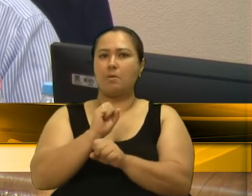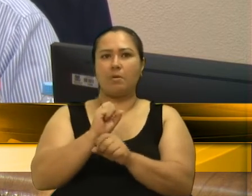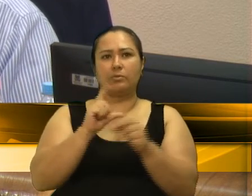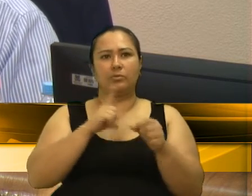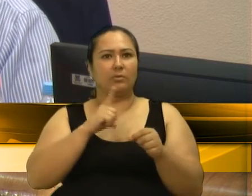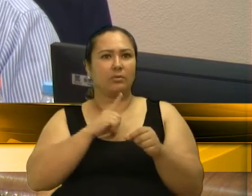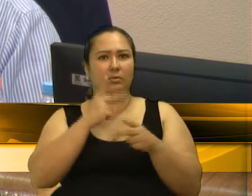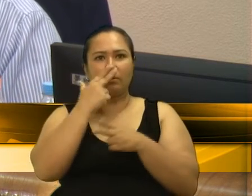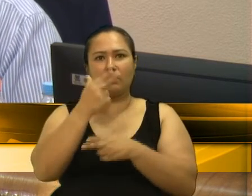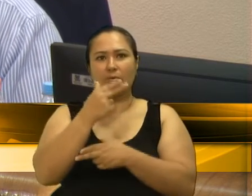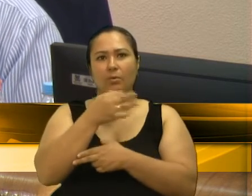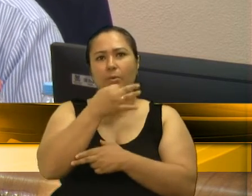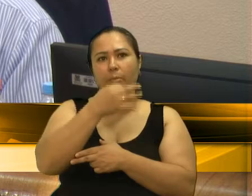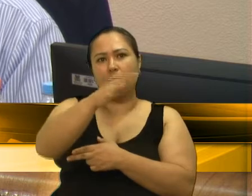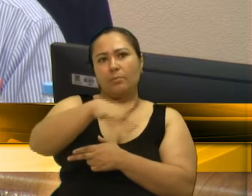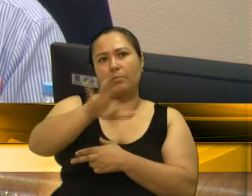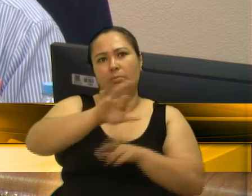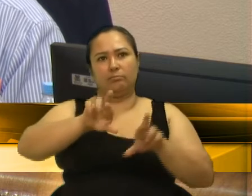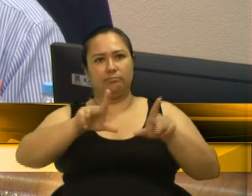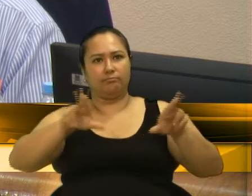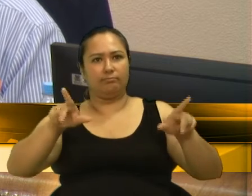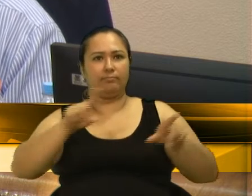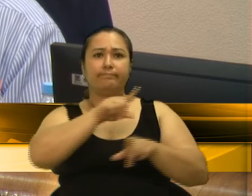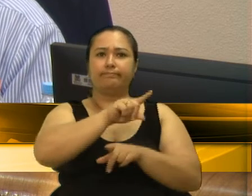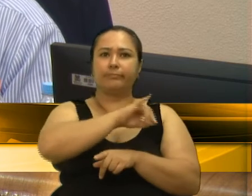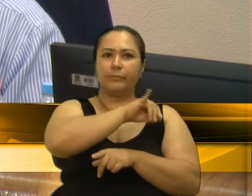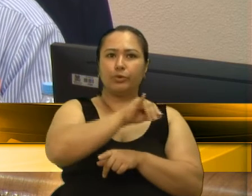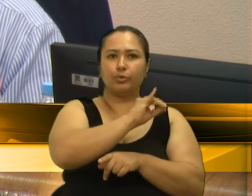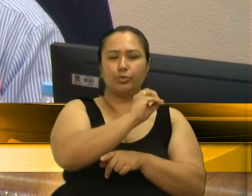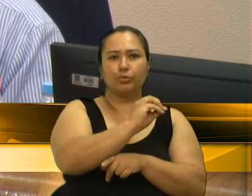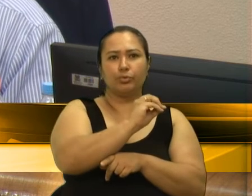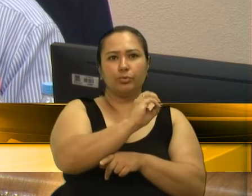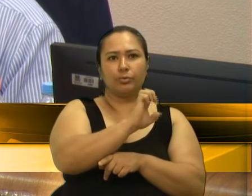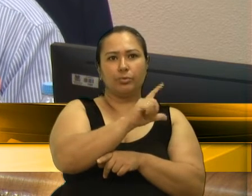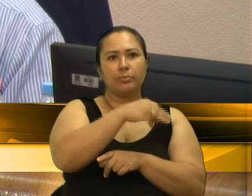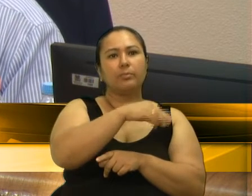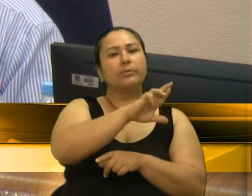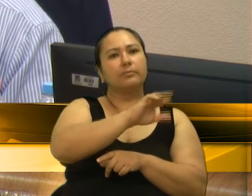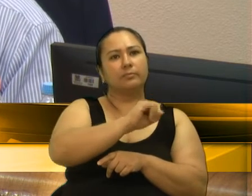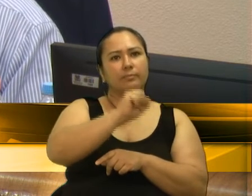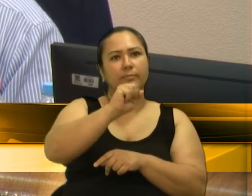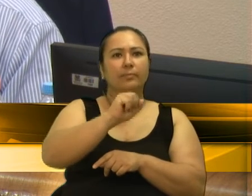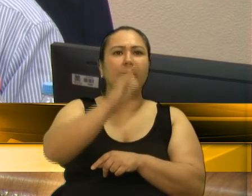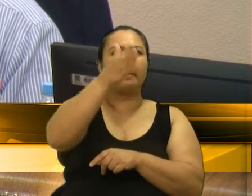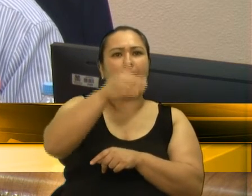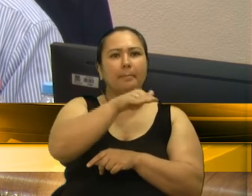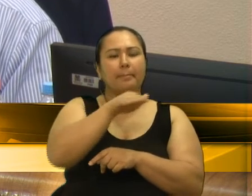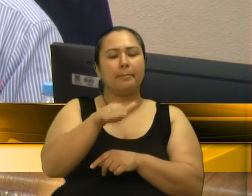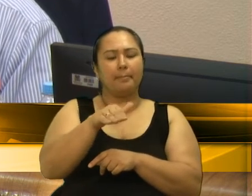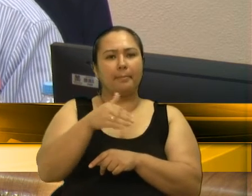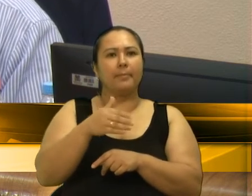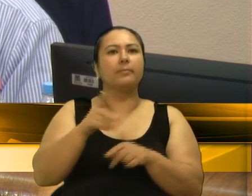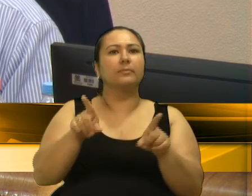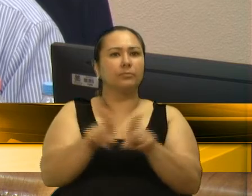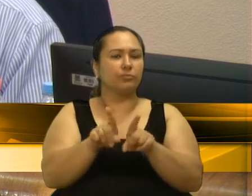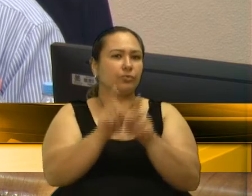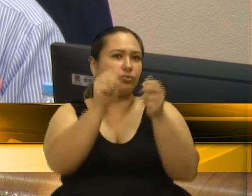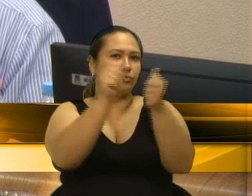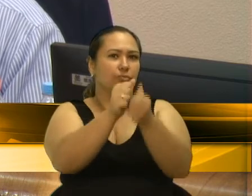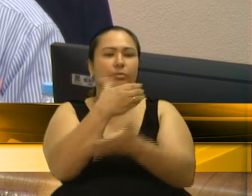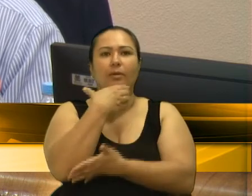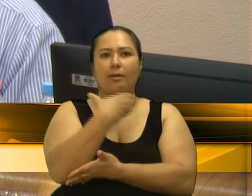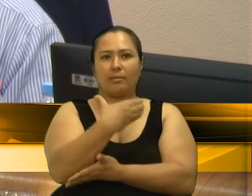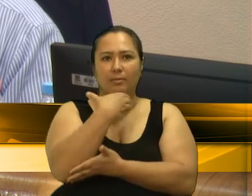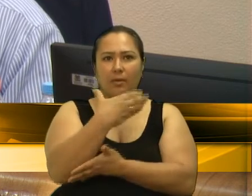contrassenso? Senhor Joelmir, como eu disse, a questão da bênção ocorreu em 2018, juntamente com a programação de Natal. Este ano